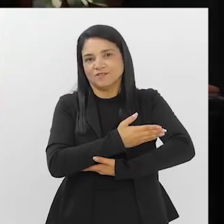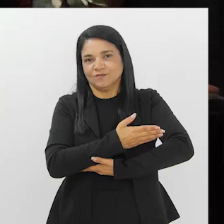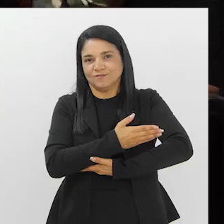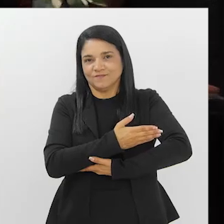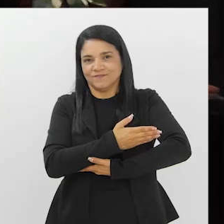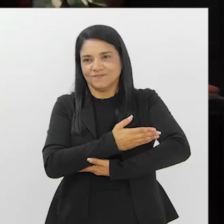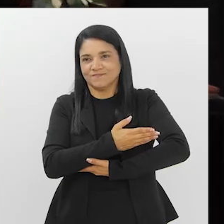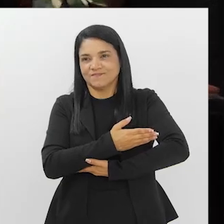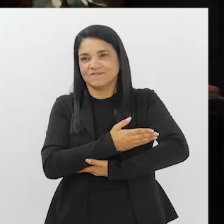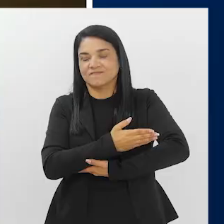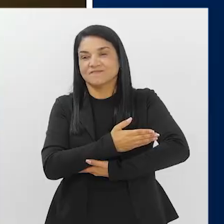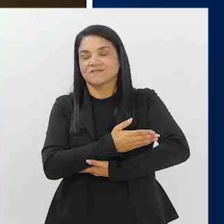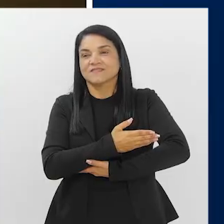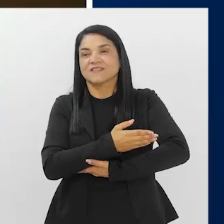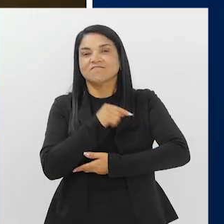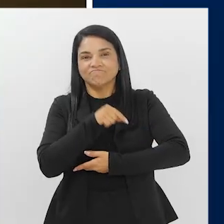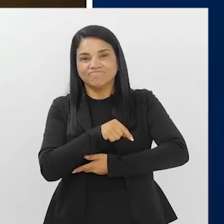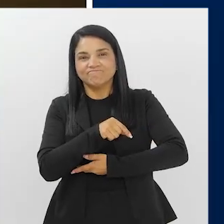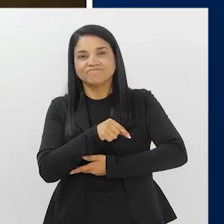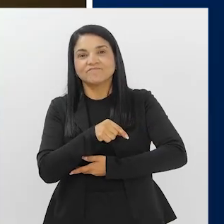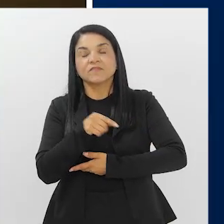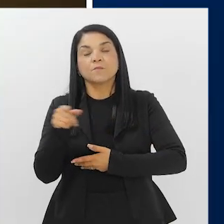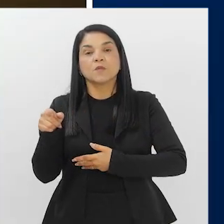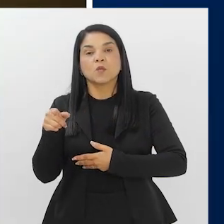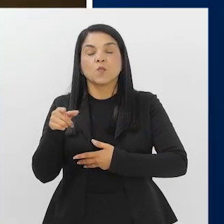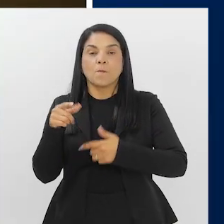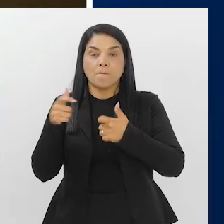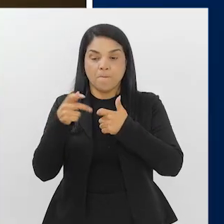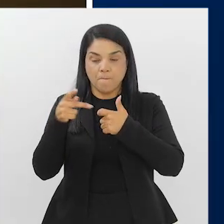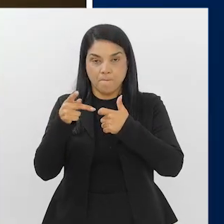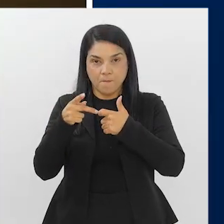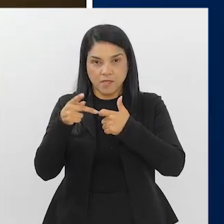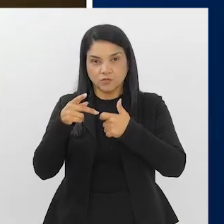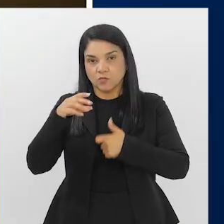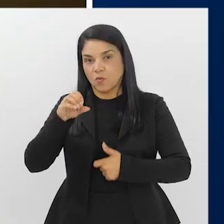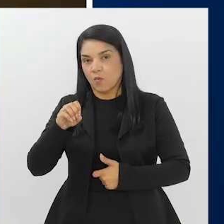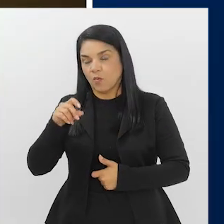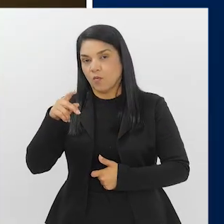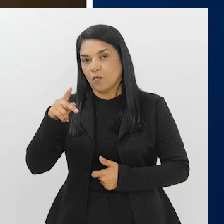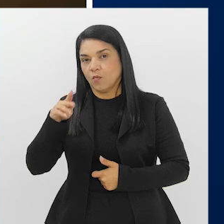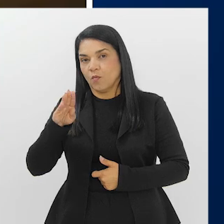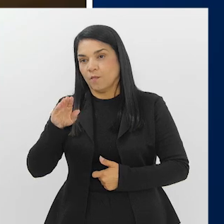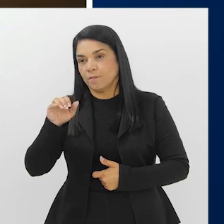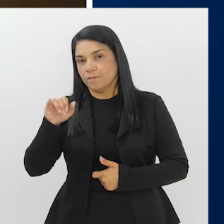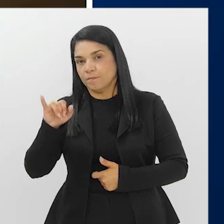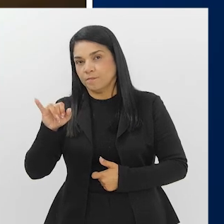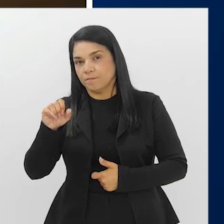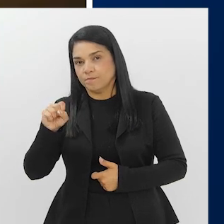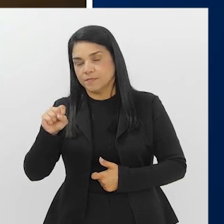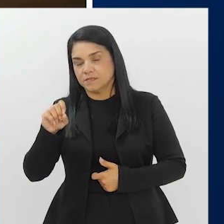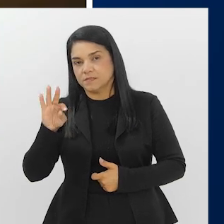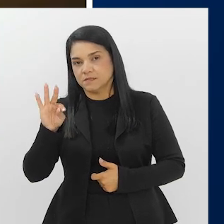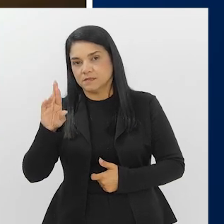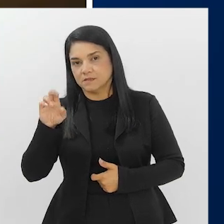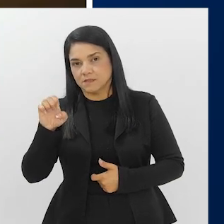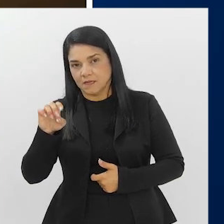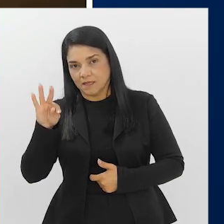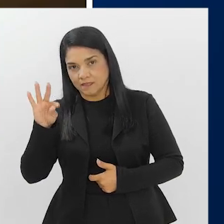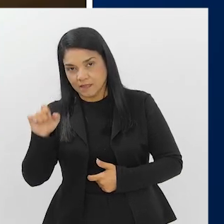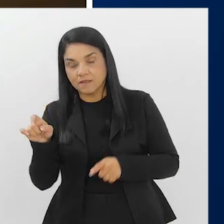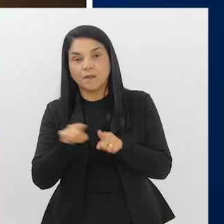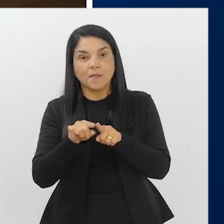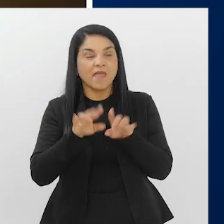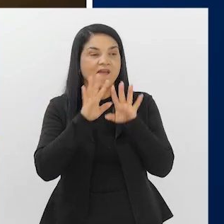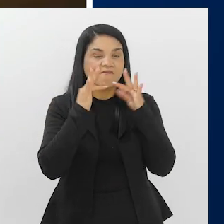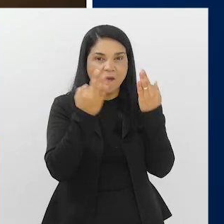direto. Essa transição ela é feita ali, né, pelo obstetra, direto ali, né, às vezes a própria família, né,